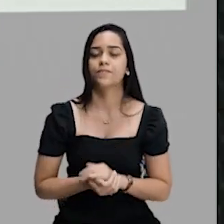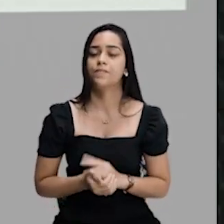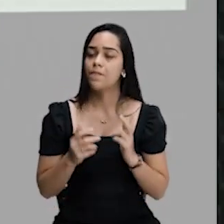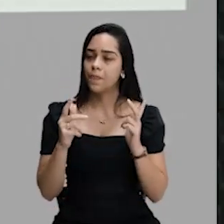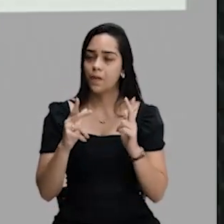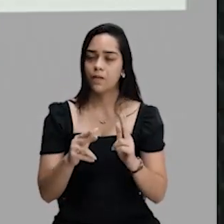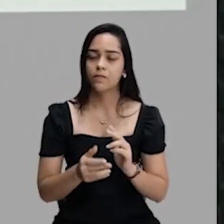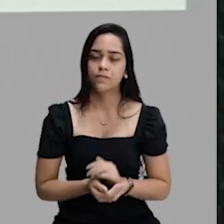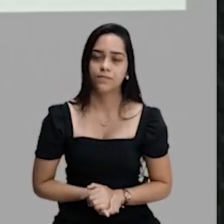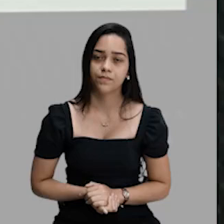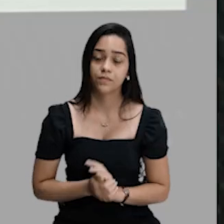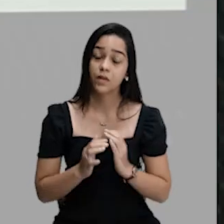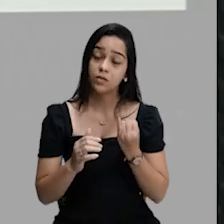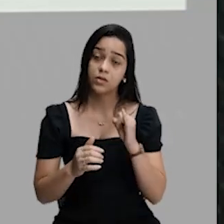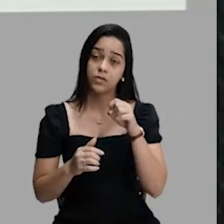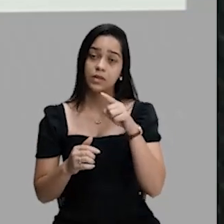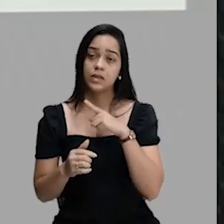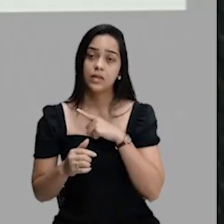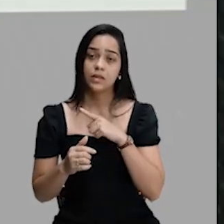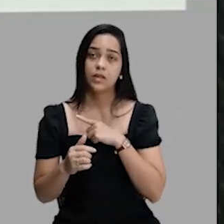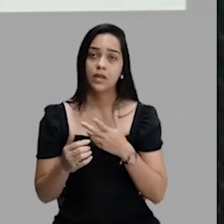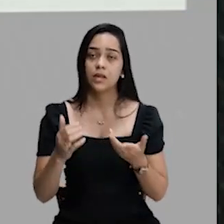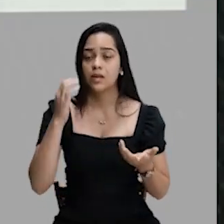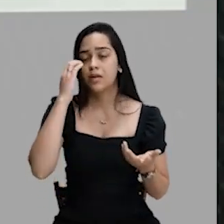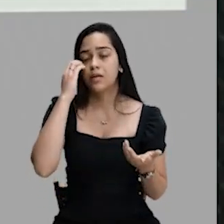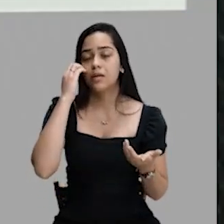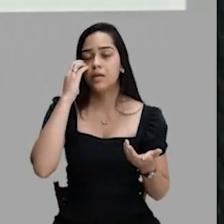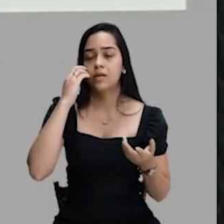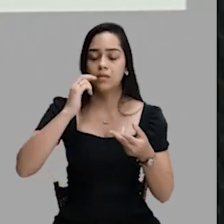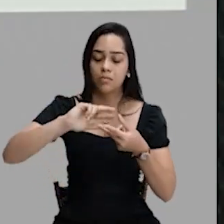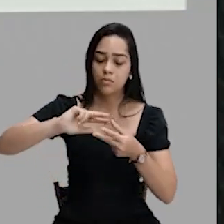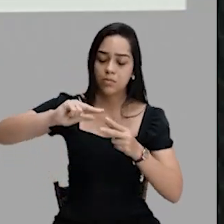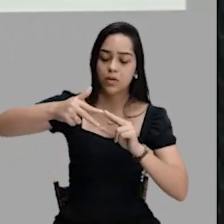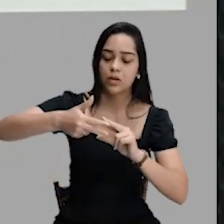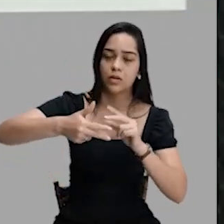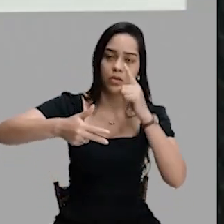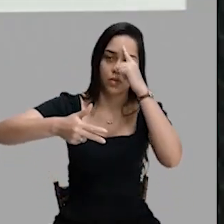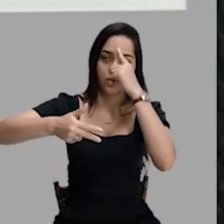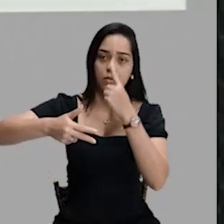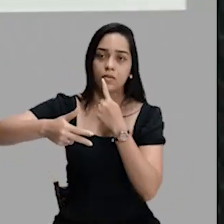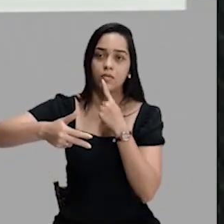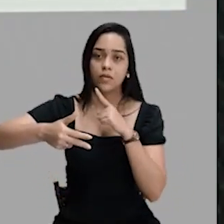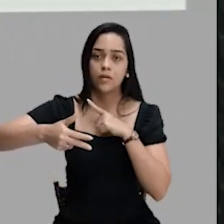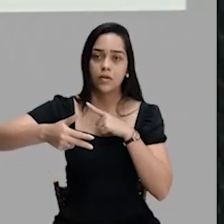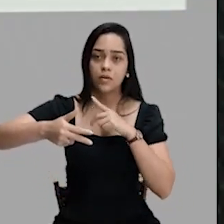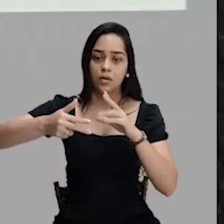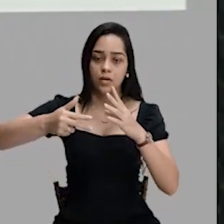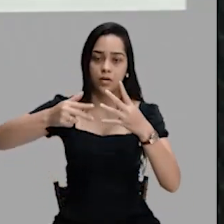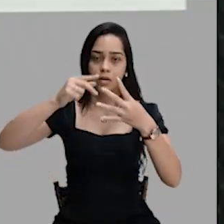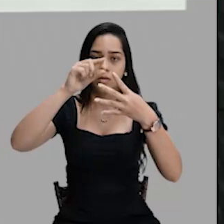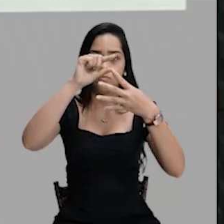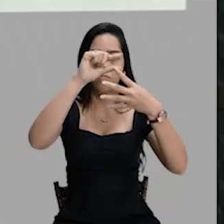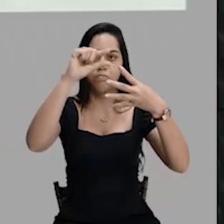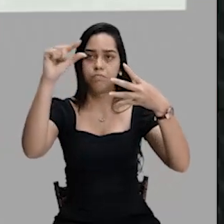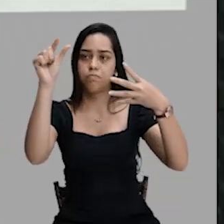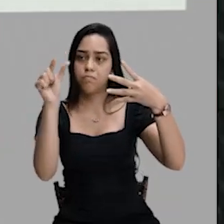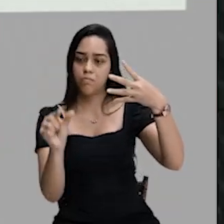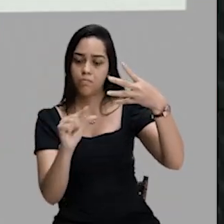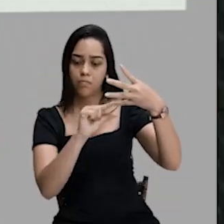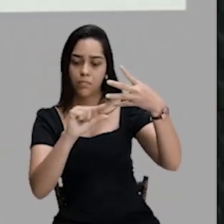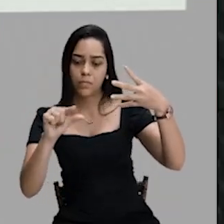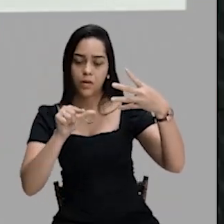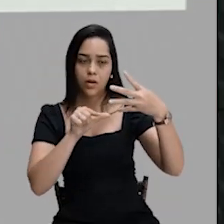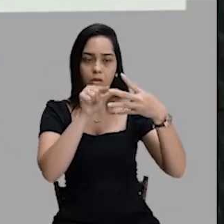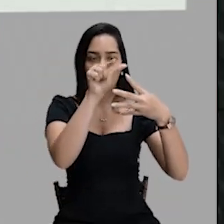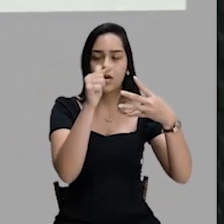é a mesma coisa. Então, se você tem um poliedro, uma figura que uma face tem 4 arestas, outra face